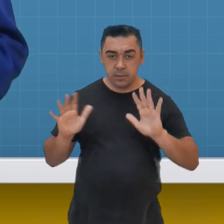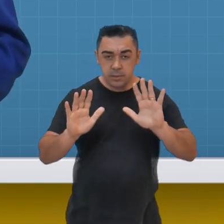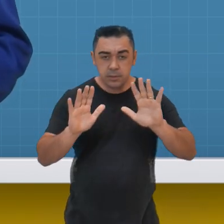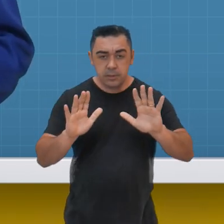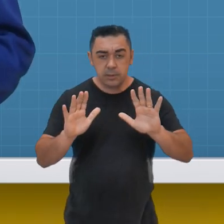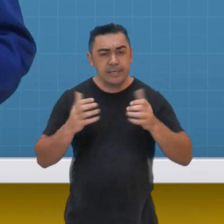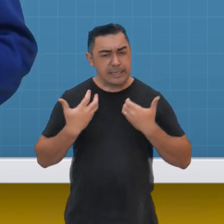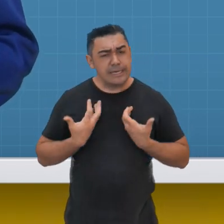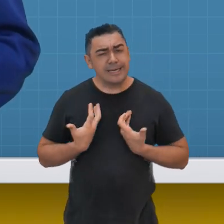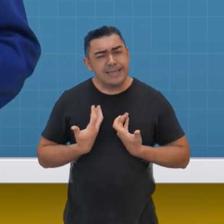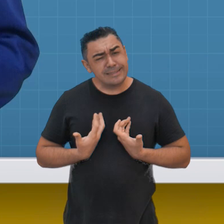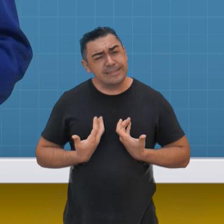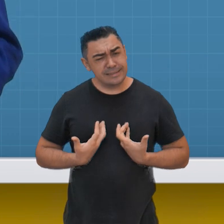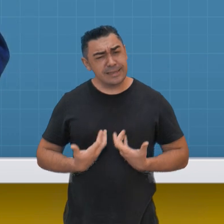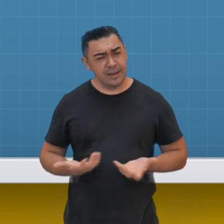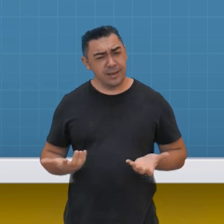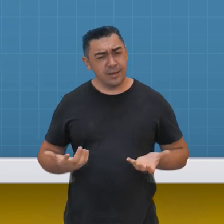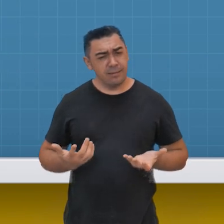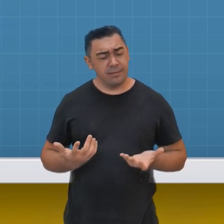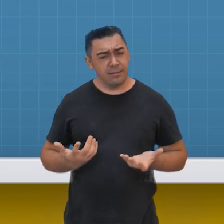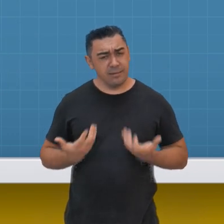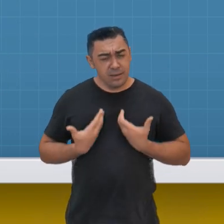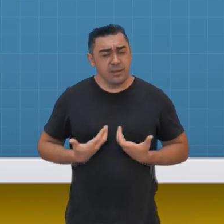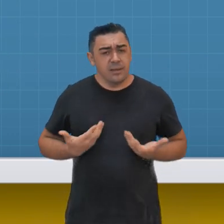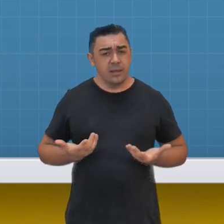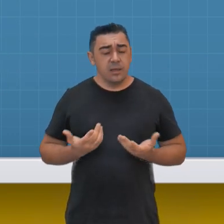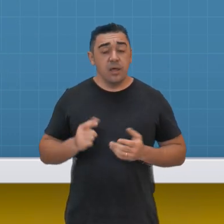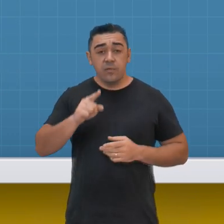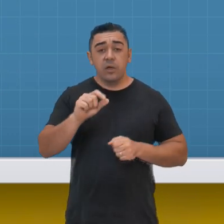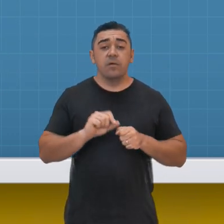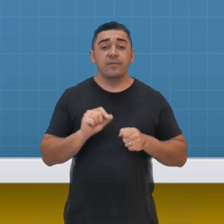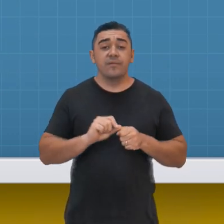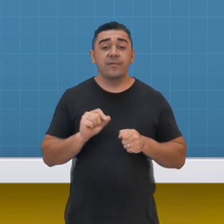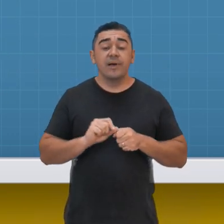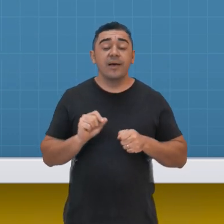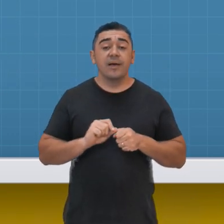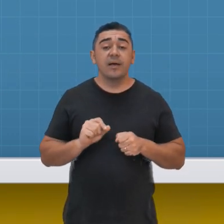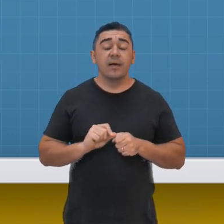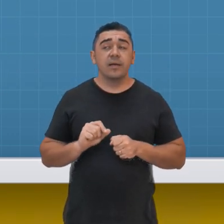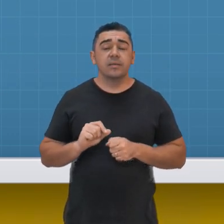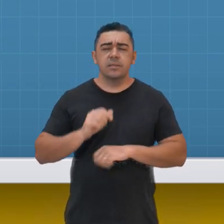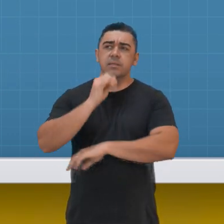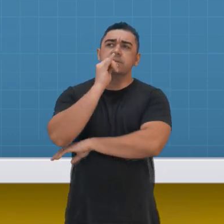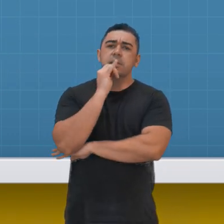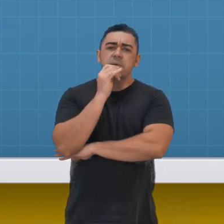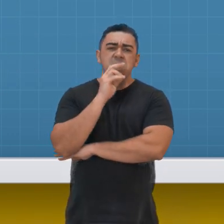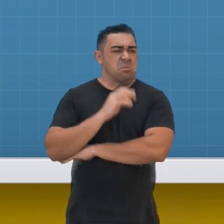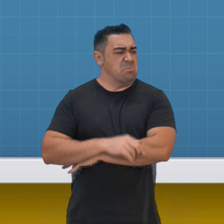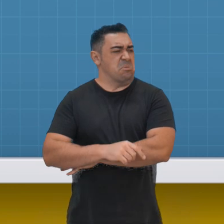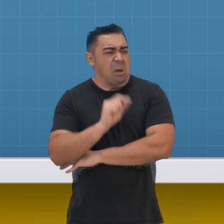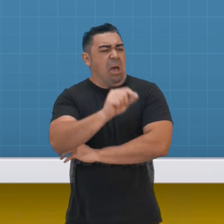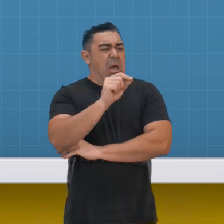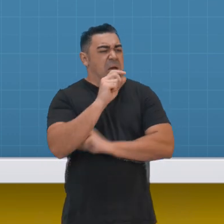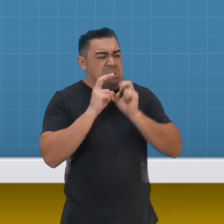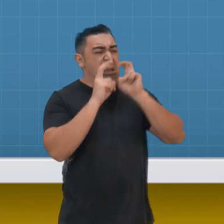Fulano. Ai, cansa, né? Cansa. Sabe o que você tem que fazer? No lugar de você responder